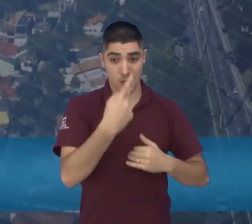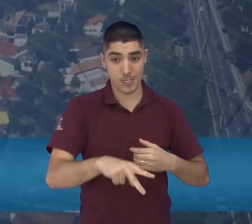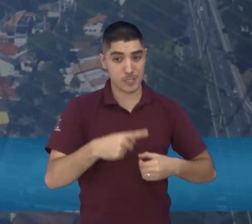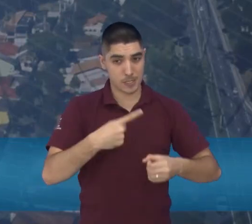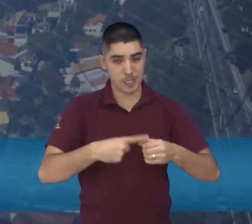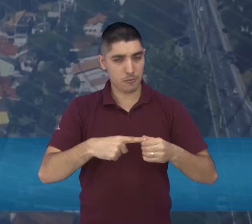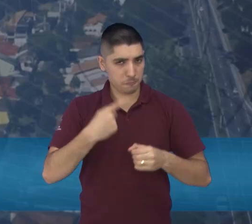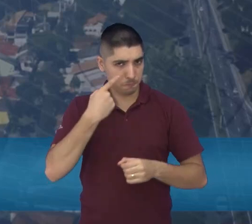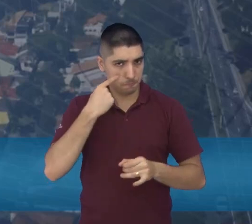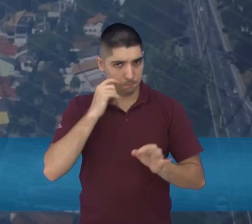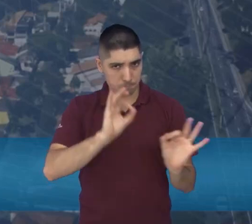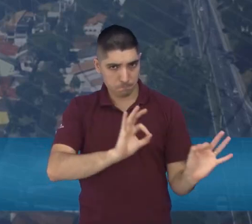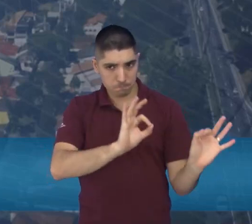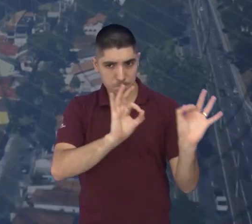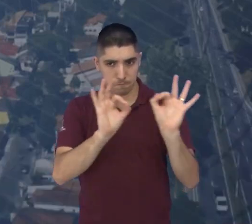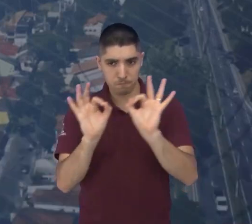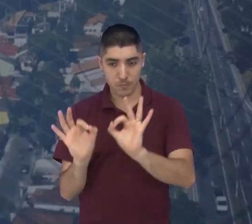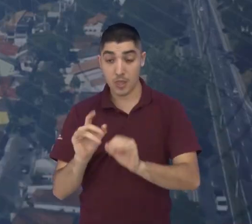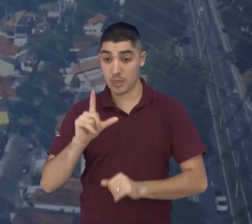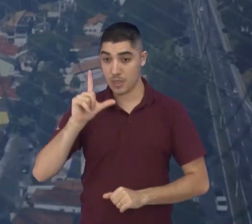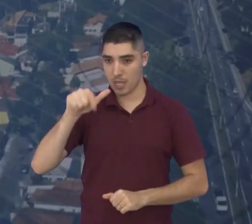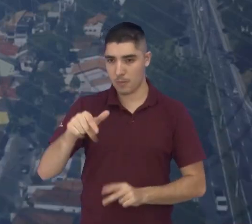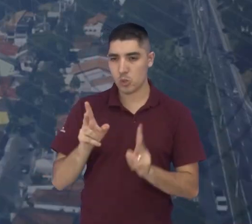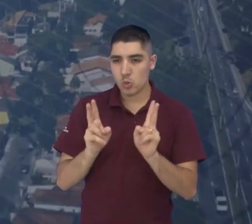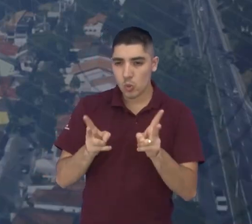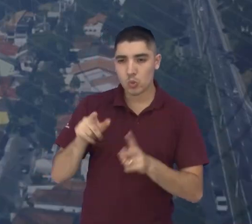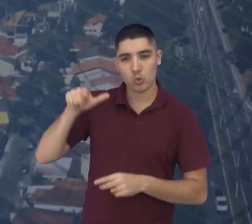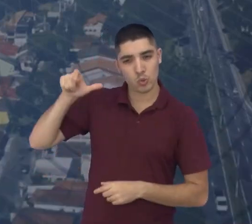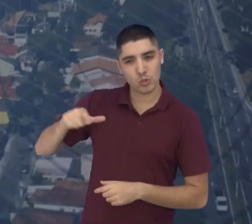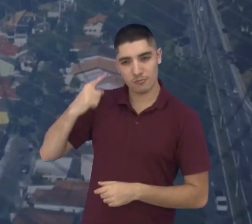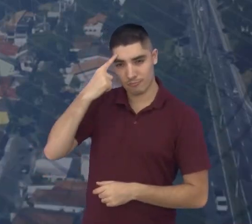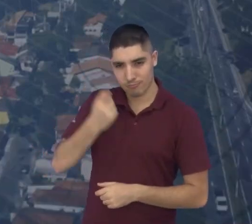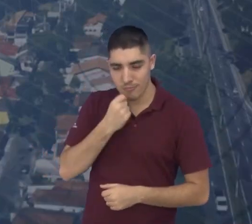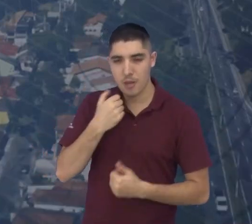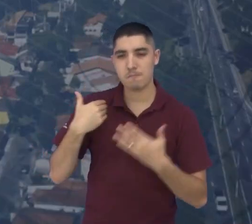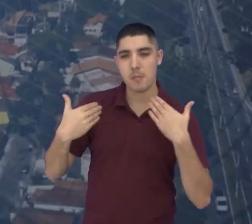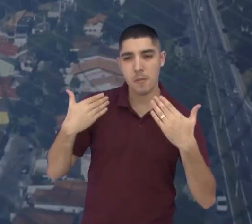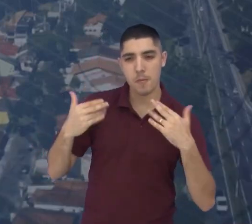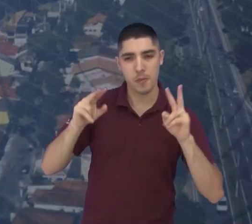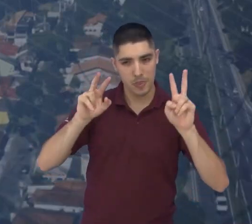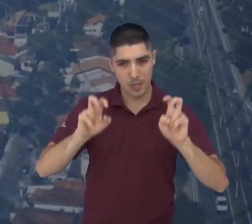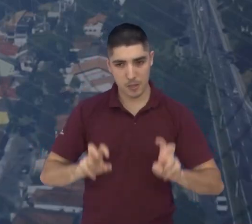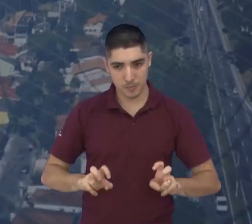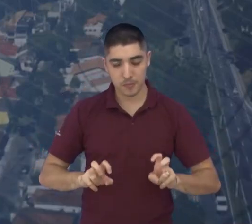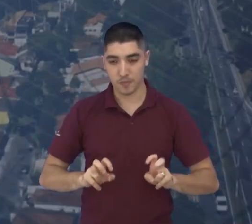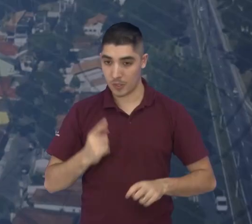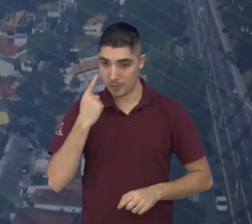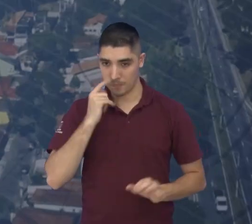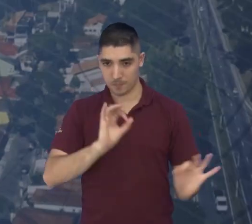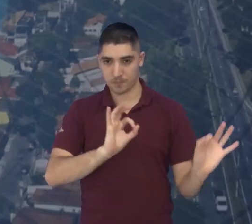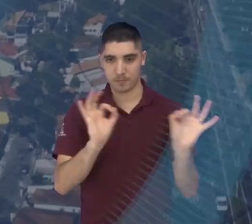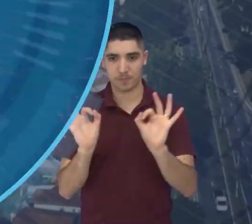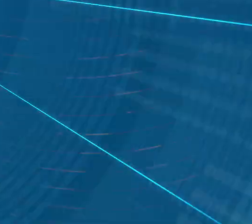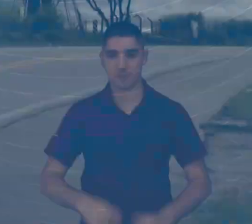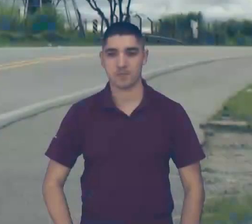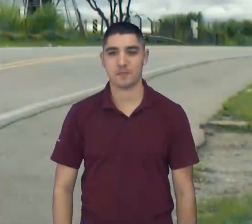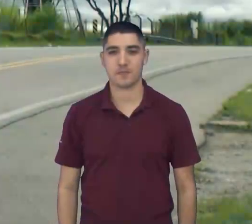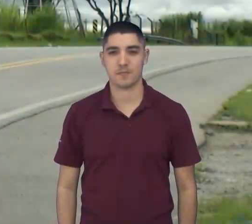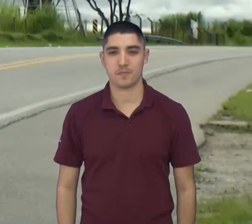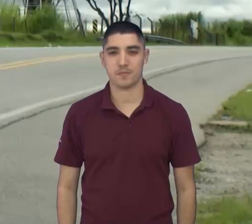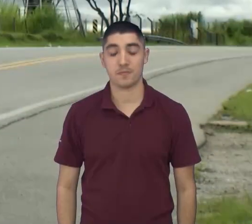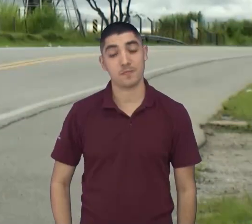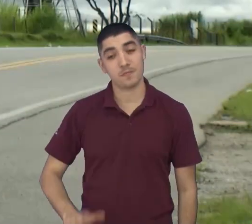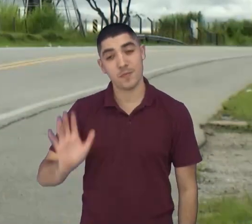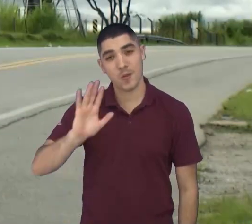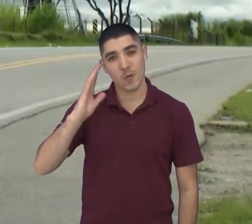assistir então, e aí depois a gente repercute com ela, com o Paiote, com o Robson e com a Maria, que estão aqui. Vamos conferir então. Oi,